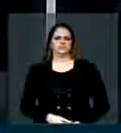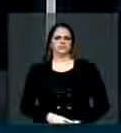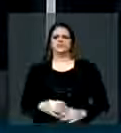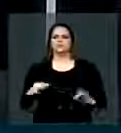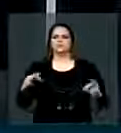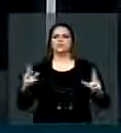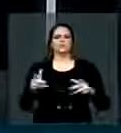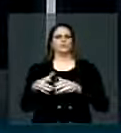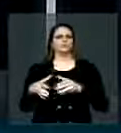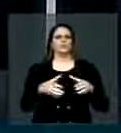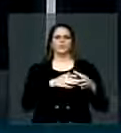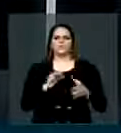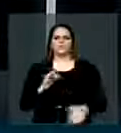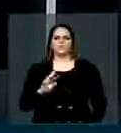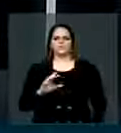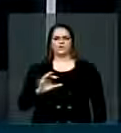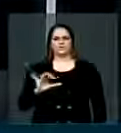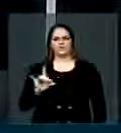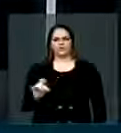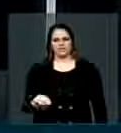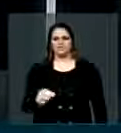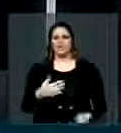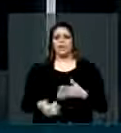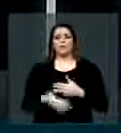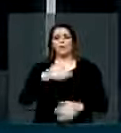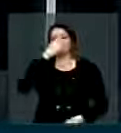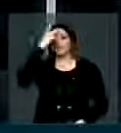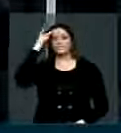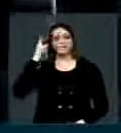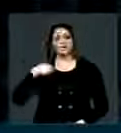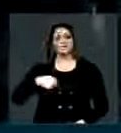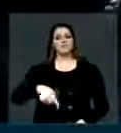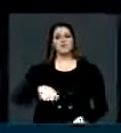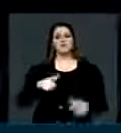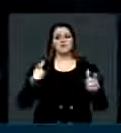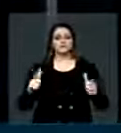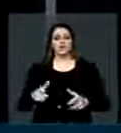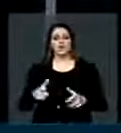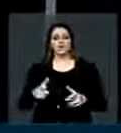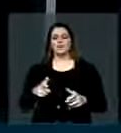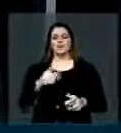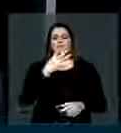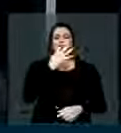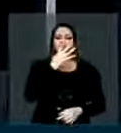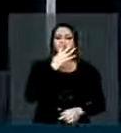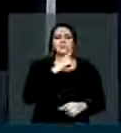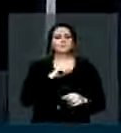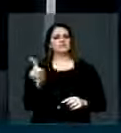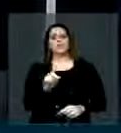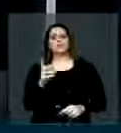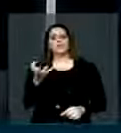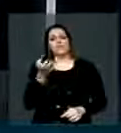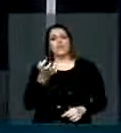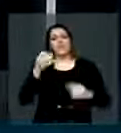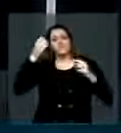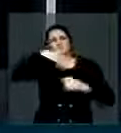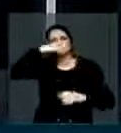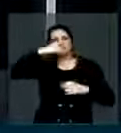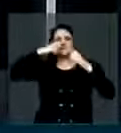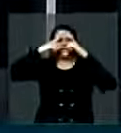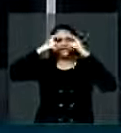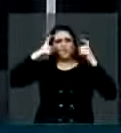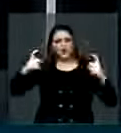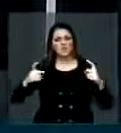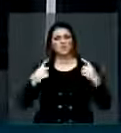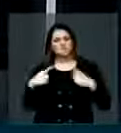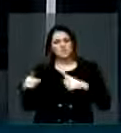torcidas organizadas ou qualquer um torcedor que vá para o estádio de futebol com o intuito de tumultuar, de levar violência. E o que nós queremos é